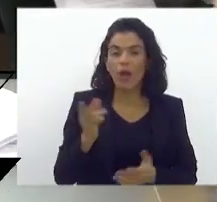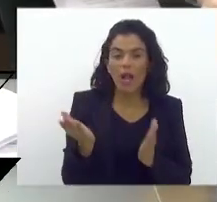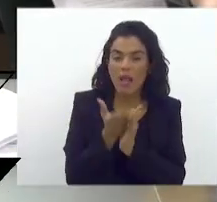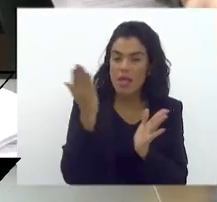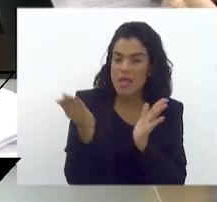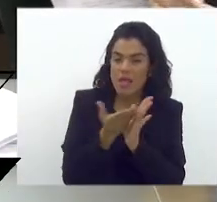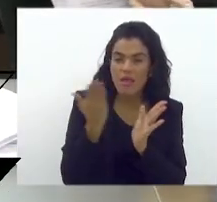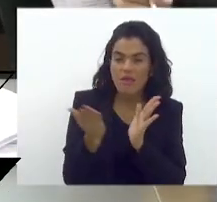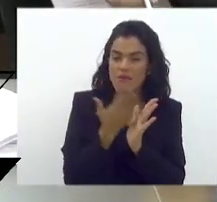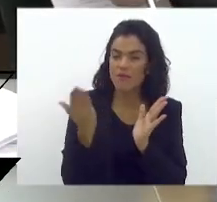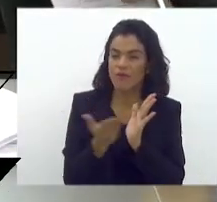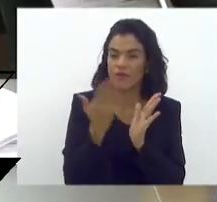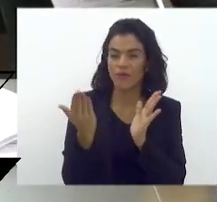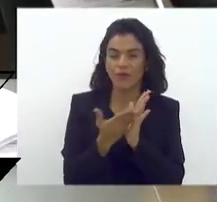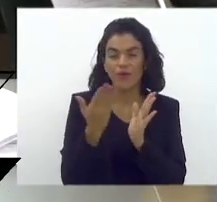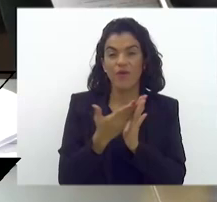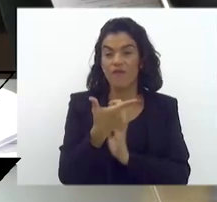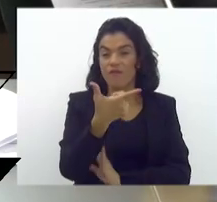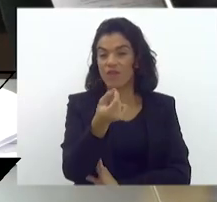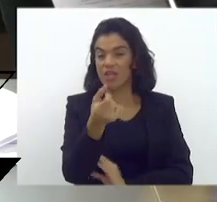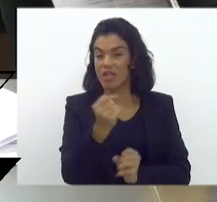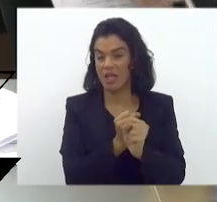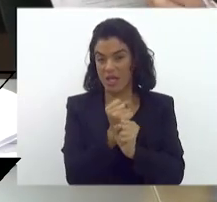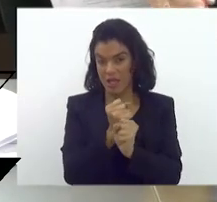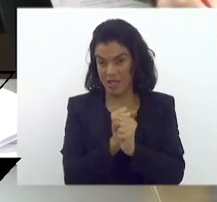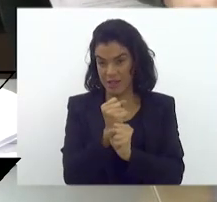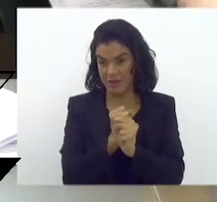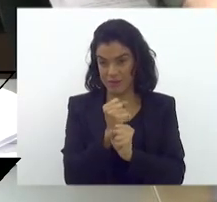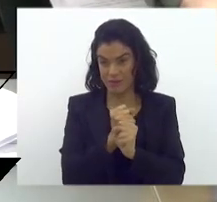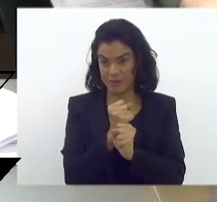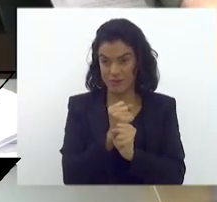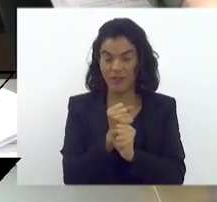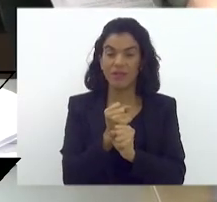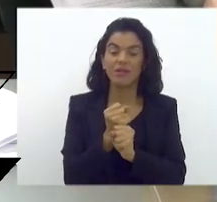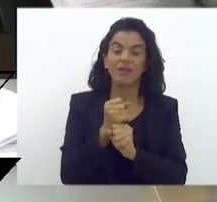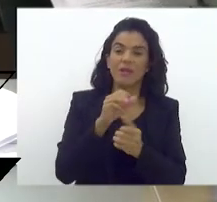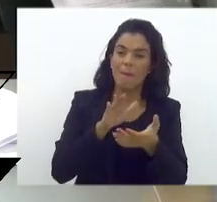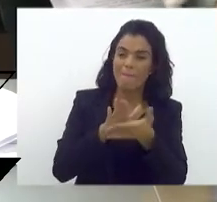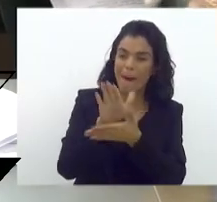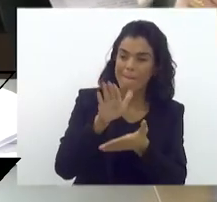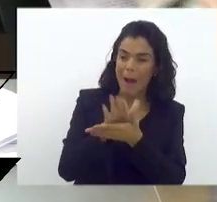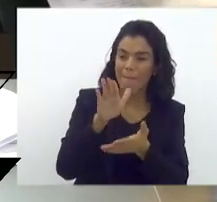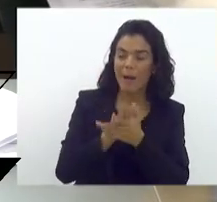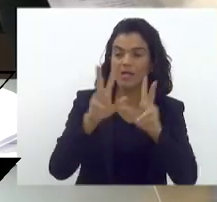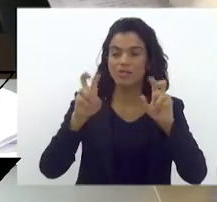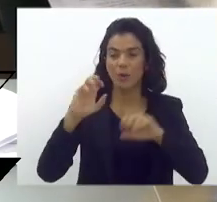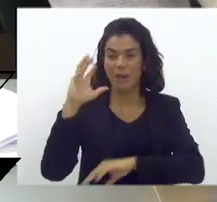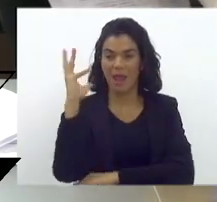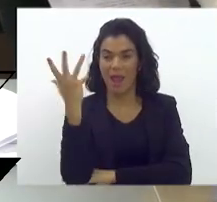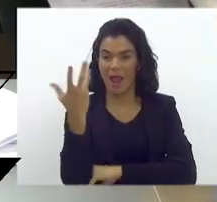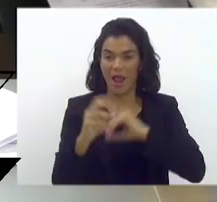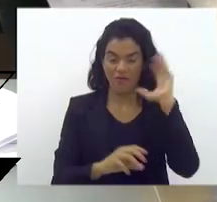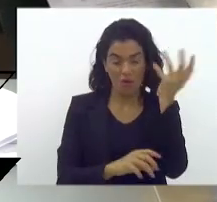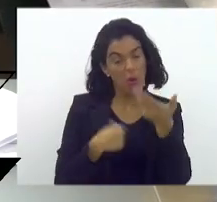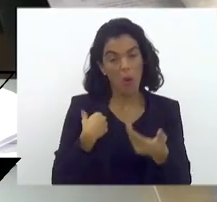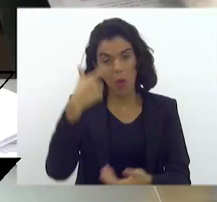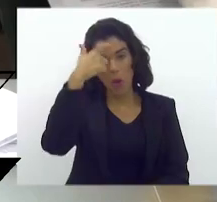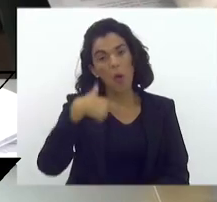livros, nos últimos 20 anos, que saíram no mercado sobre árvores, eu